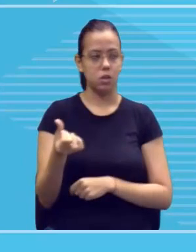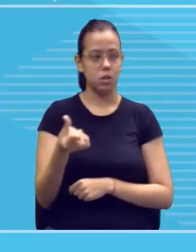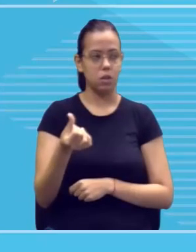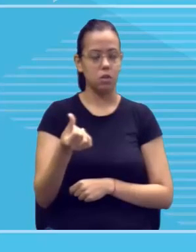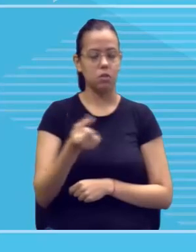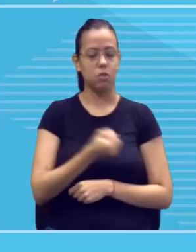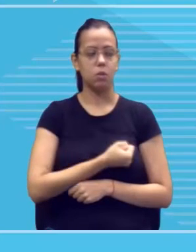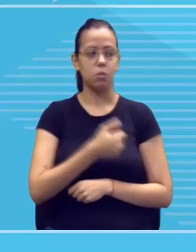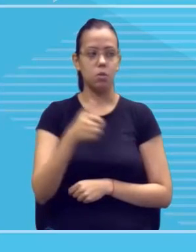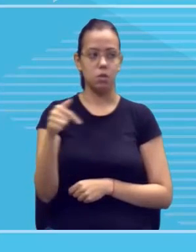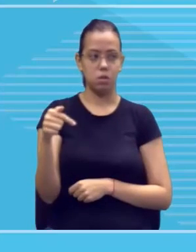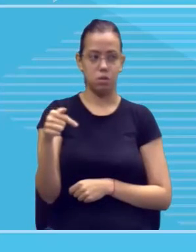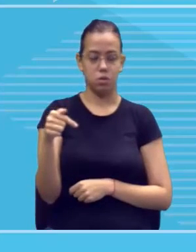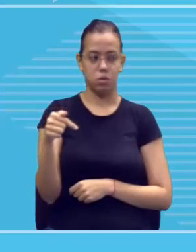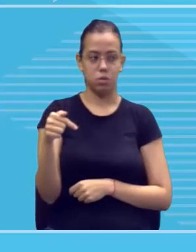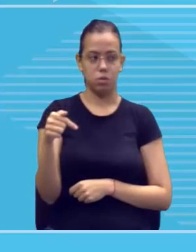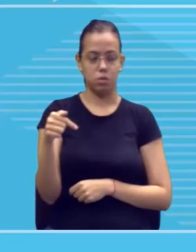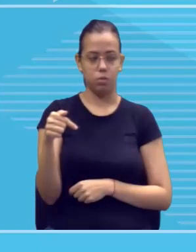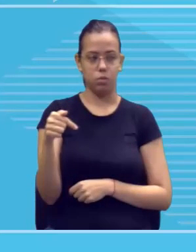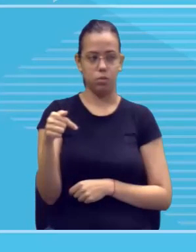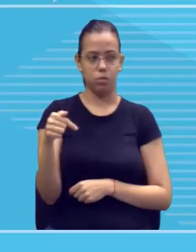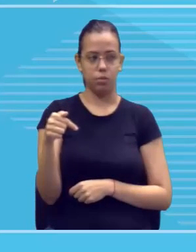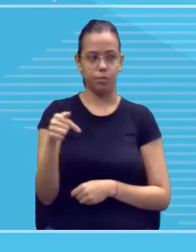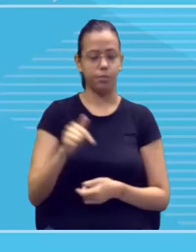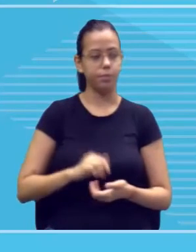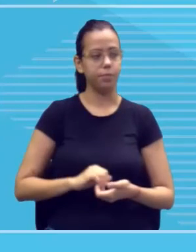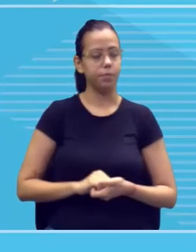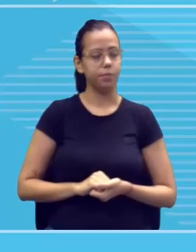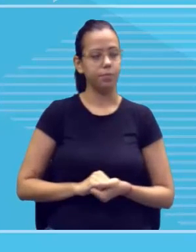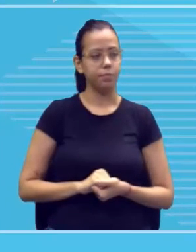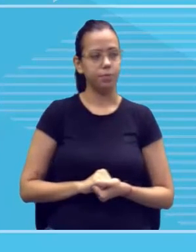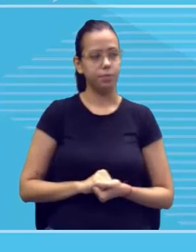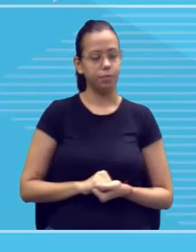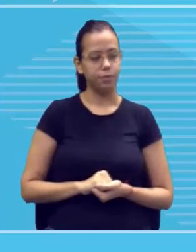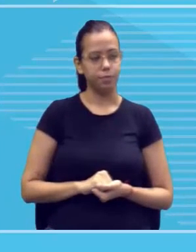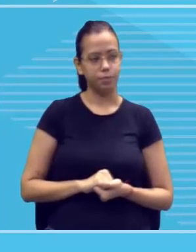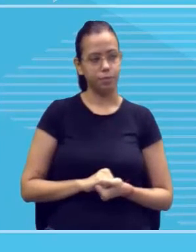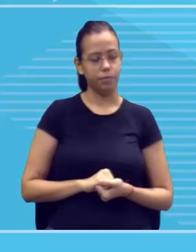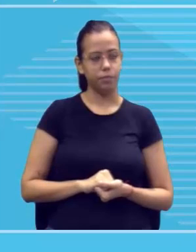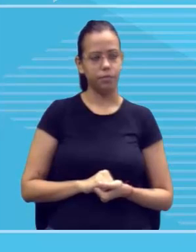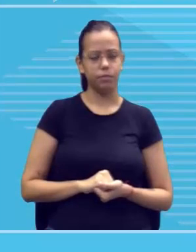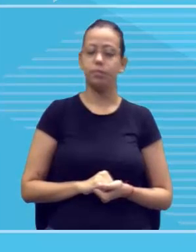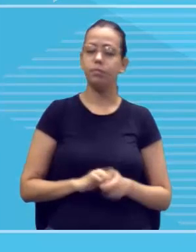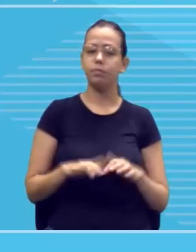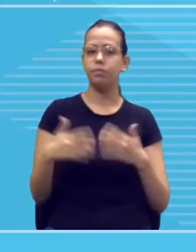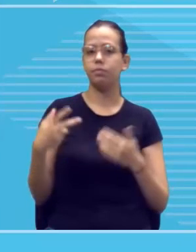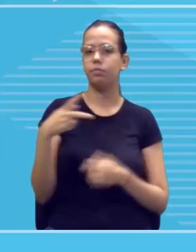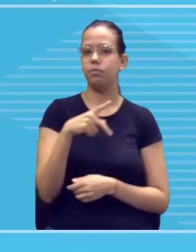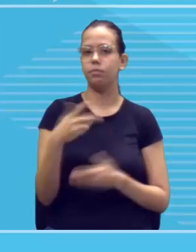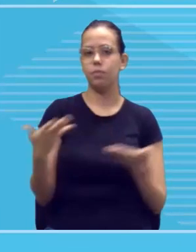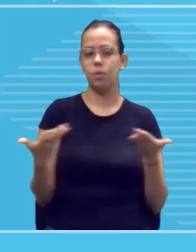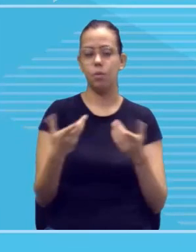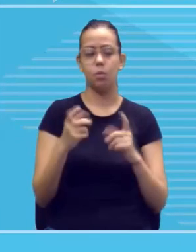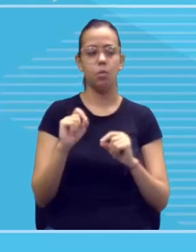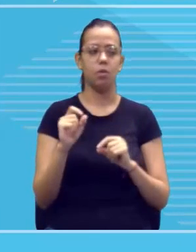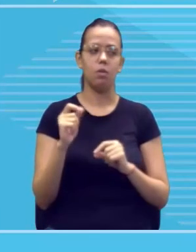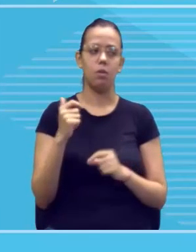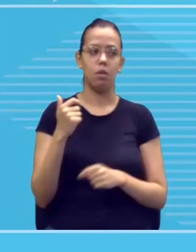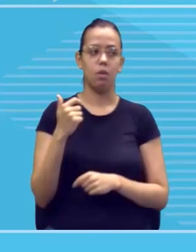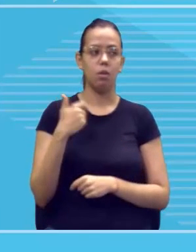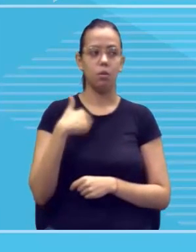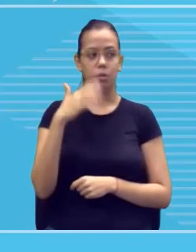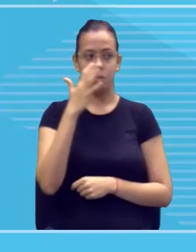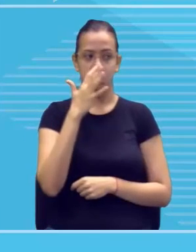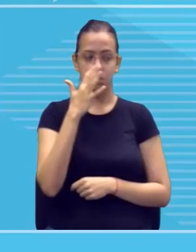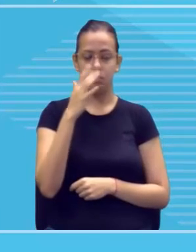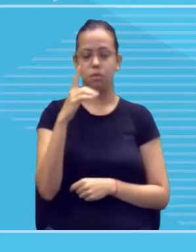a última número olha só Google Now e agora eu tô trabalhando com o